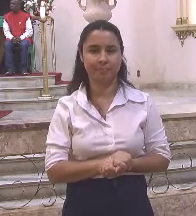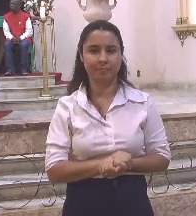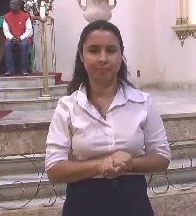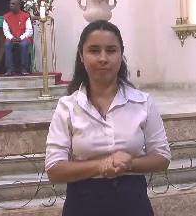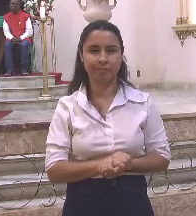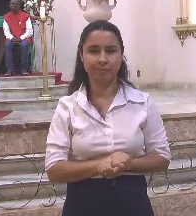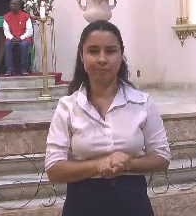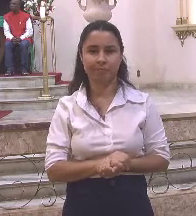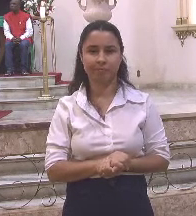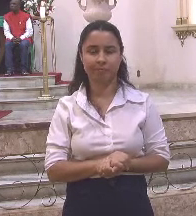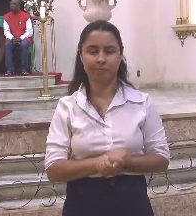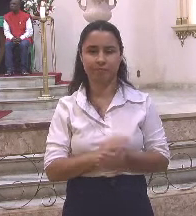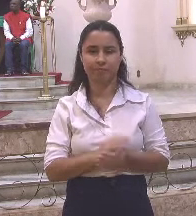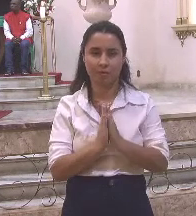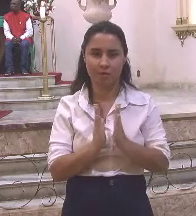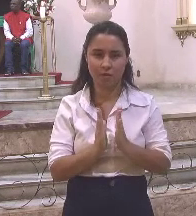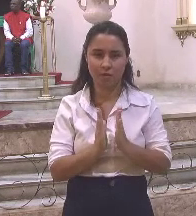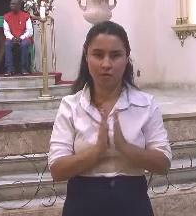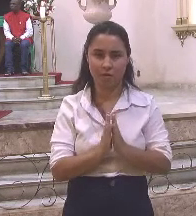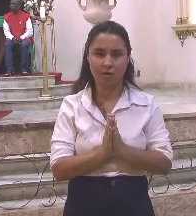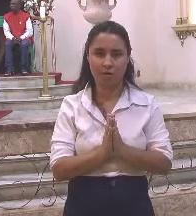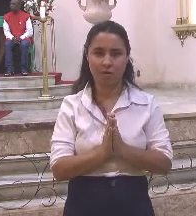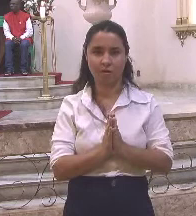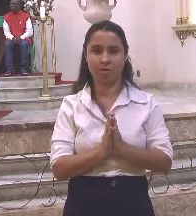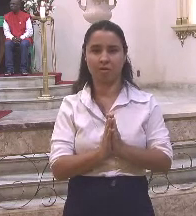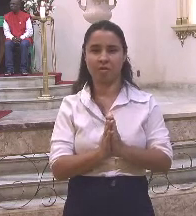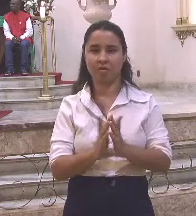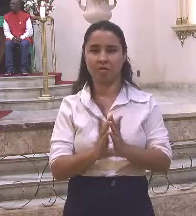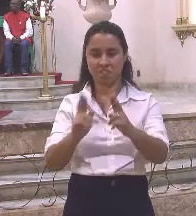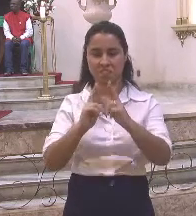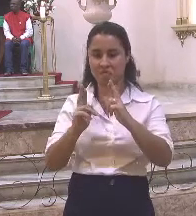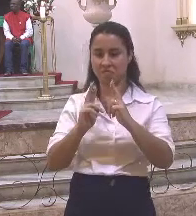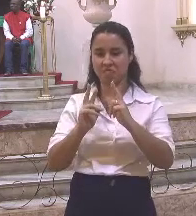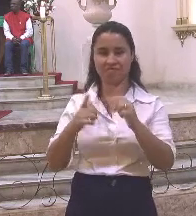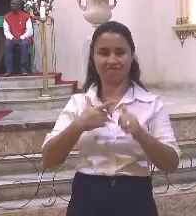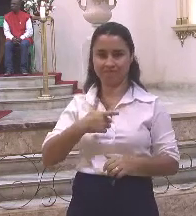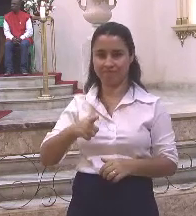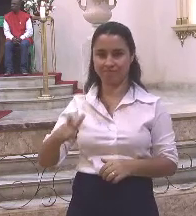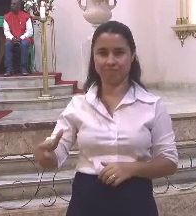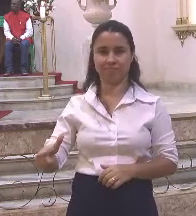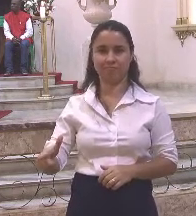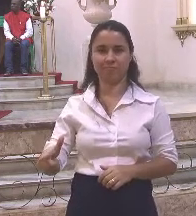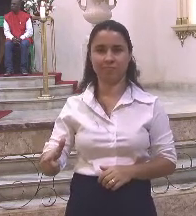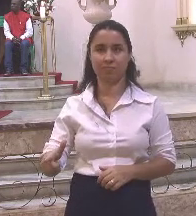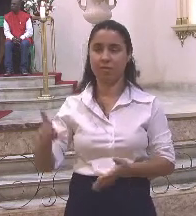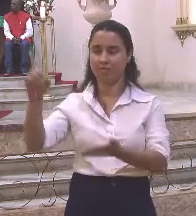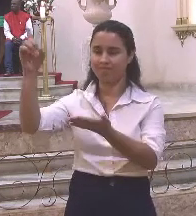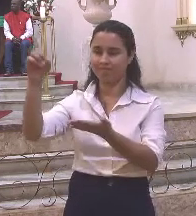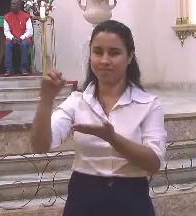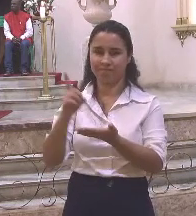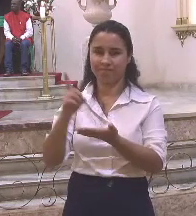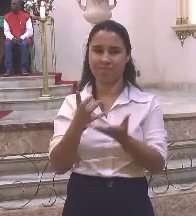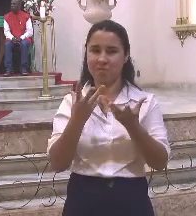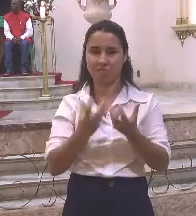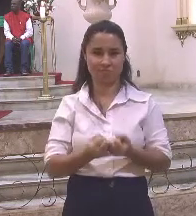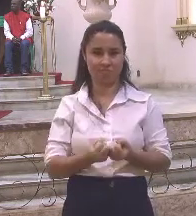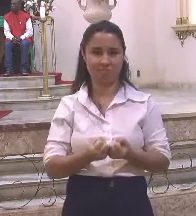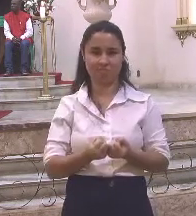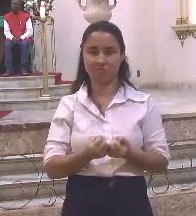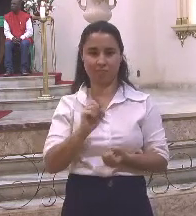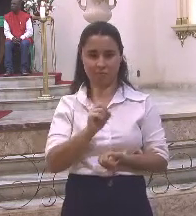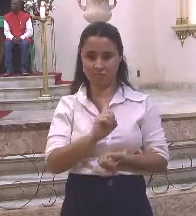Uma oração sem resposta não significa que Deus não aceitou, não a